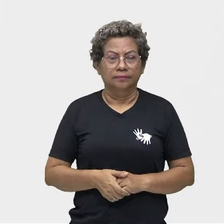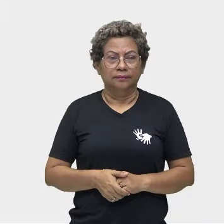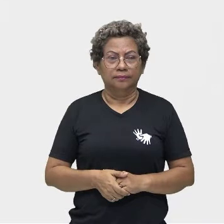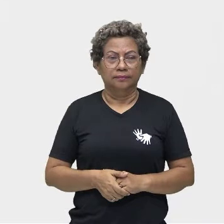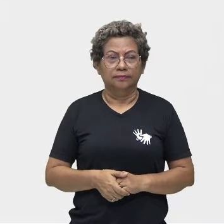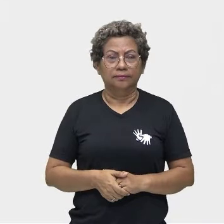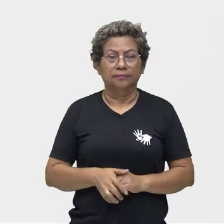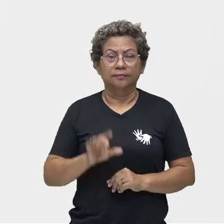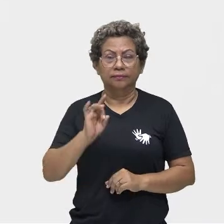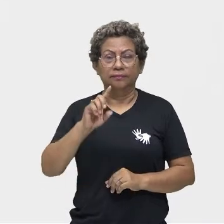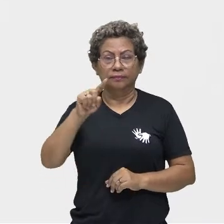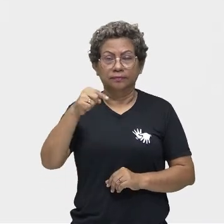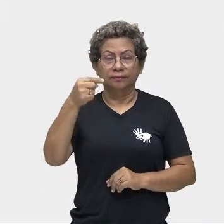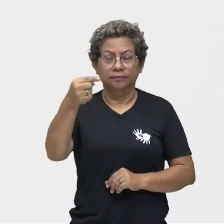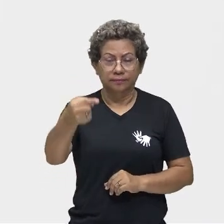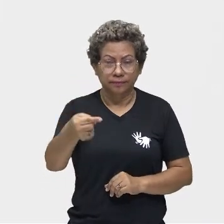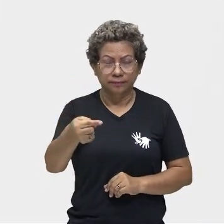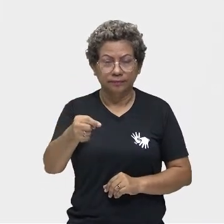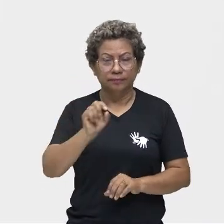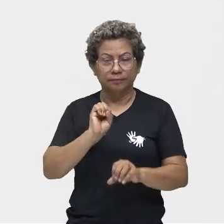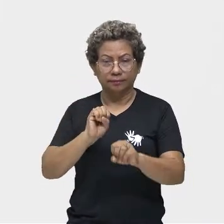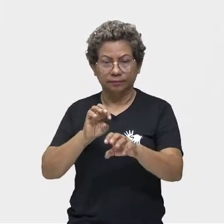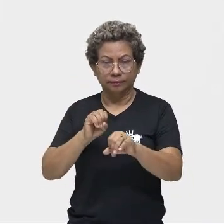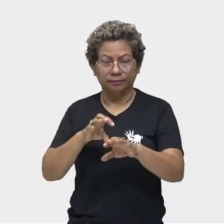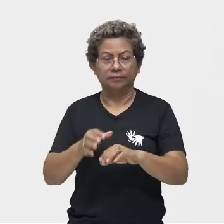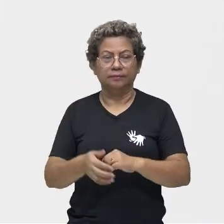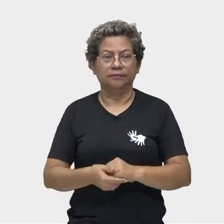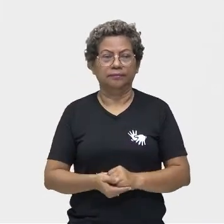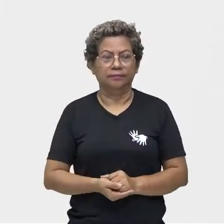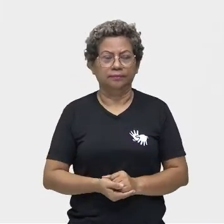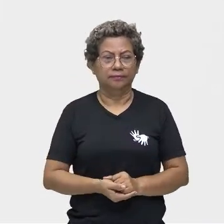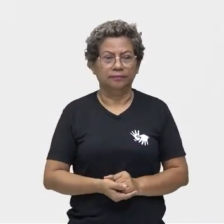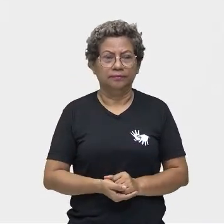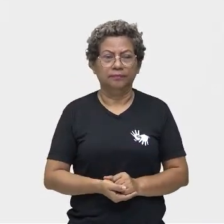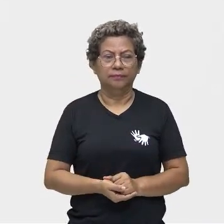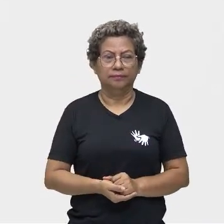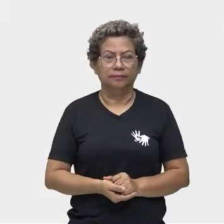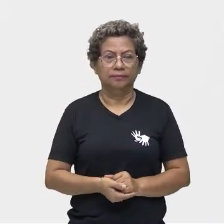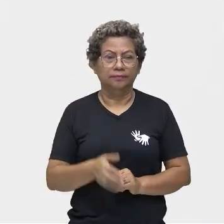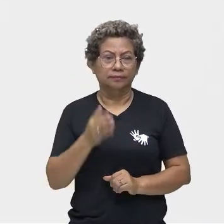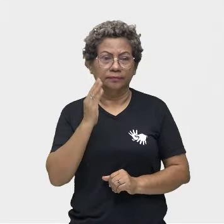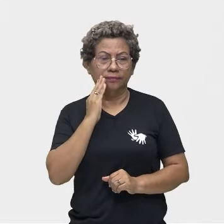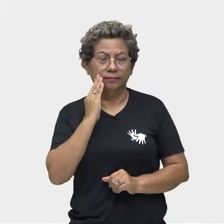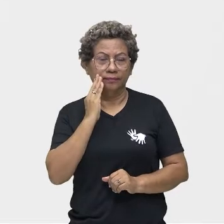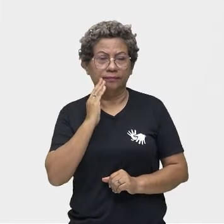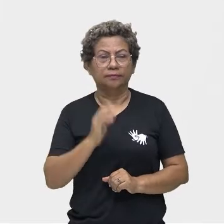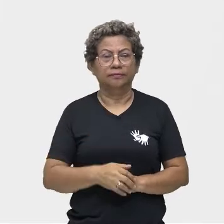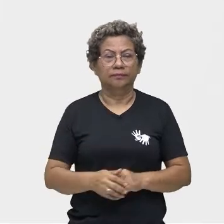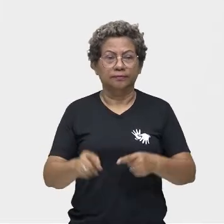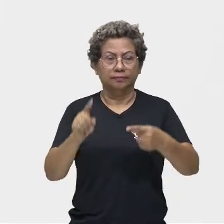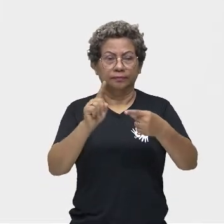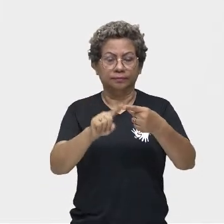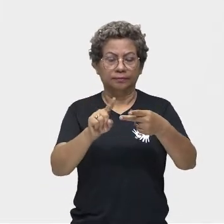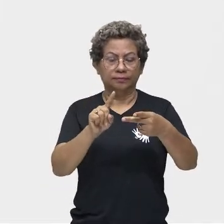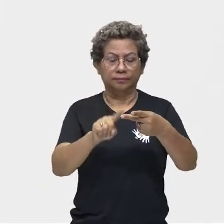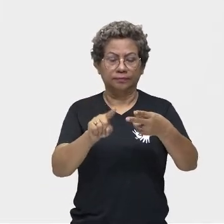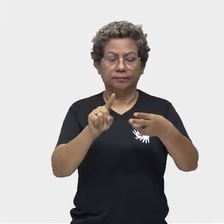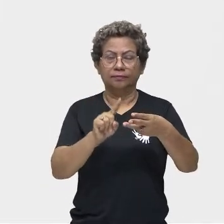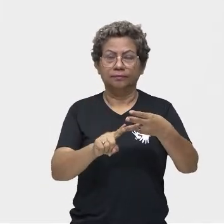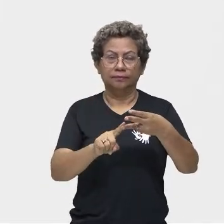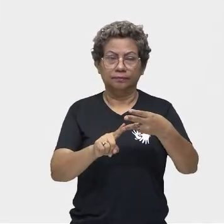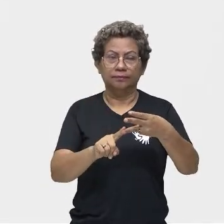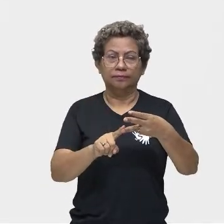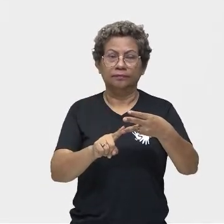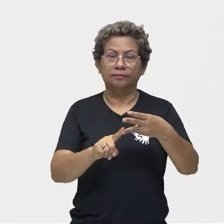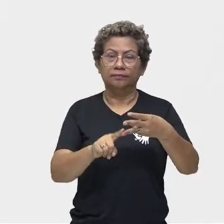para um próximo capítulo. Então, nós vamos ver aqui a aplicação, né, a resolução de questões envolvendo essas relações aqui.